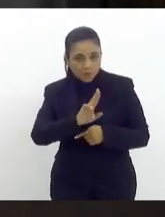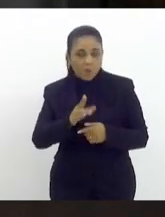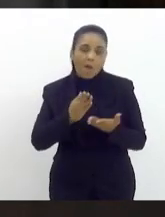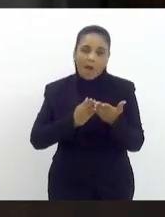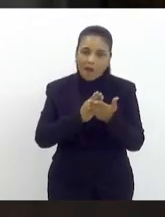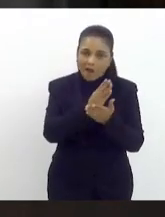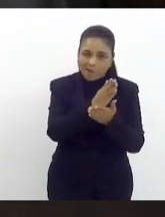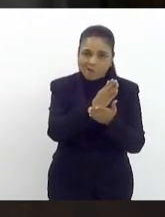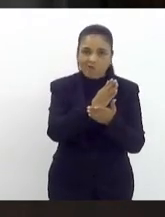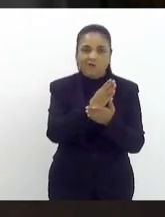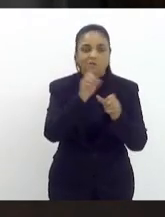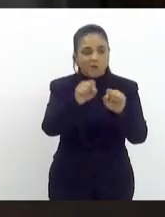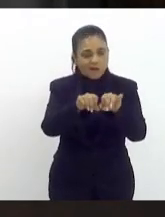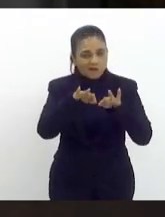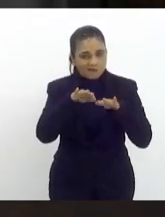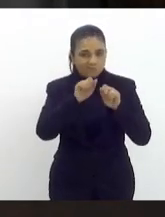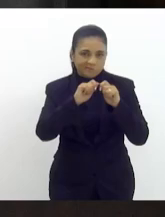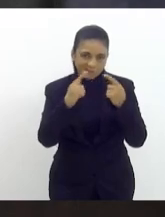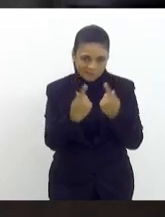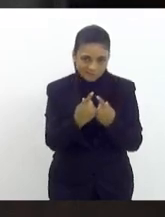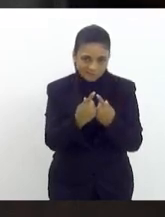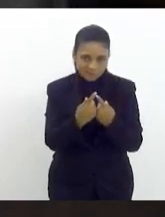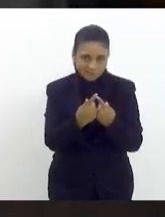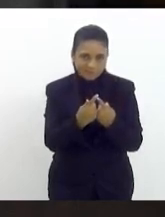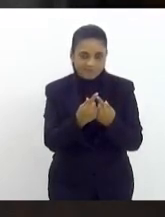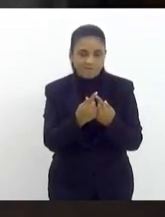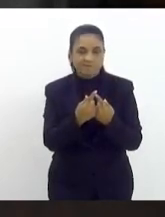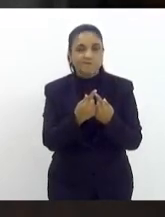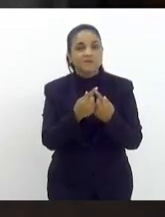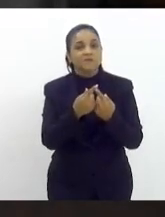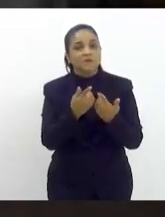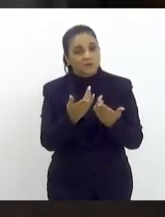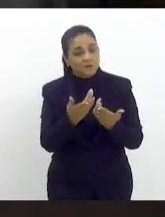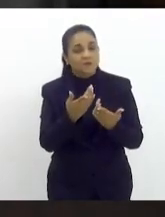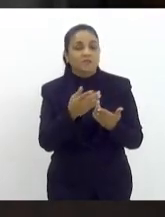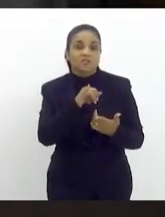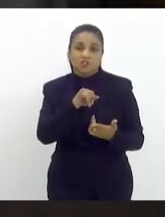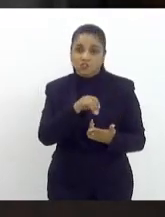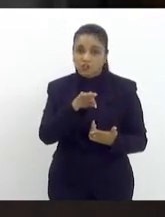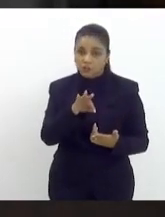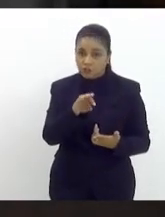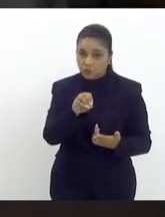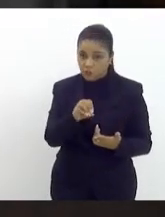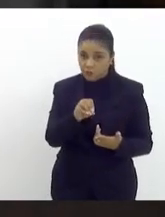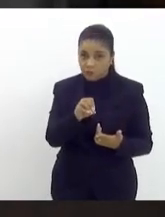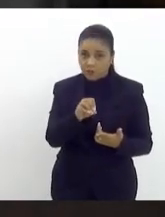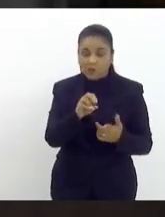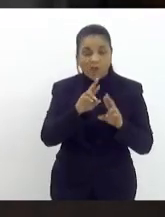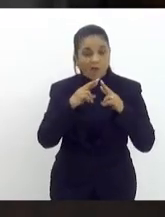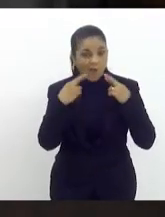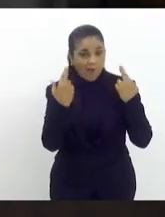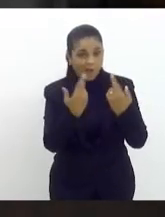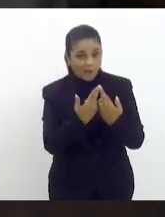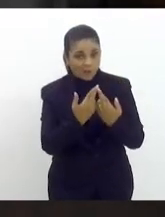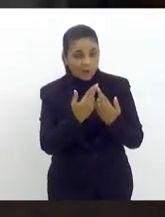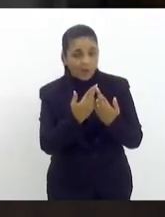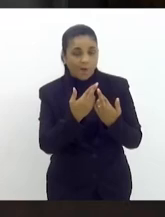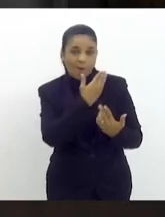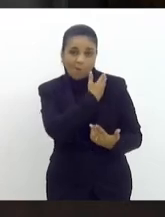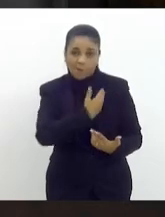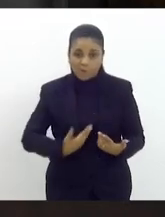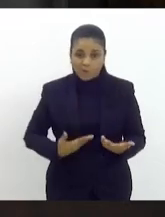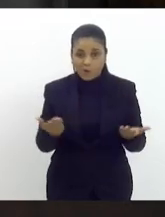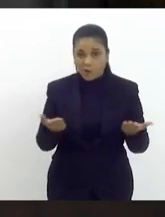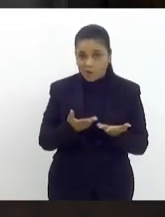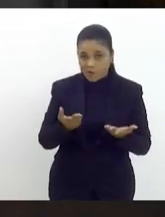aprovados pela Assembleia Legislativa. Desta forma, considero que a reunião pública realizada na data de